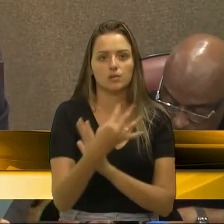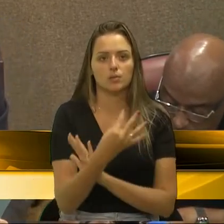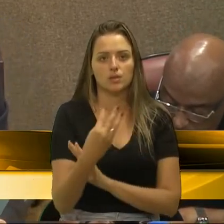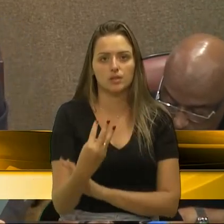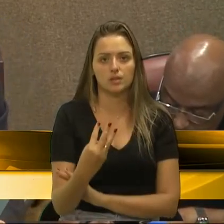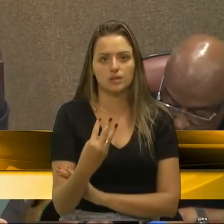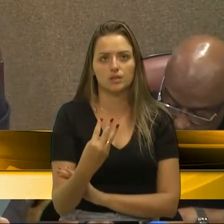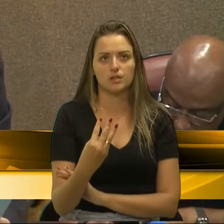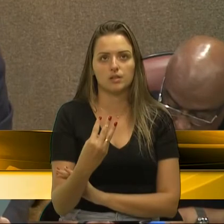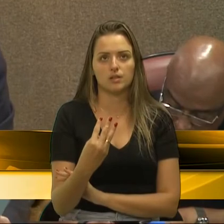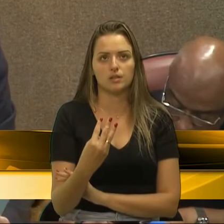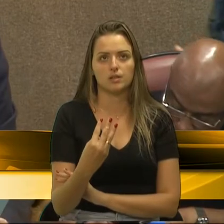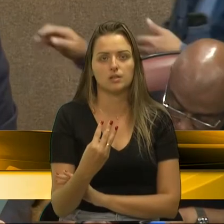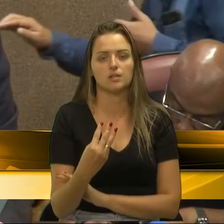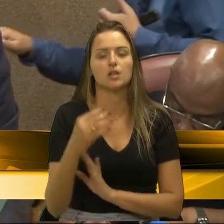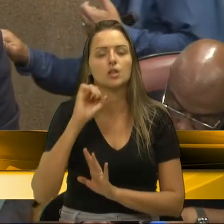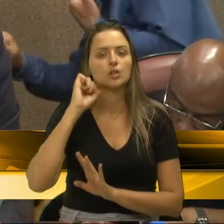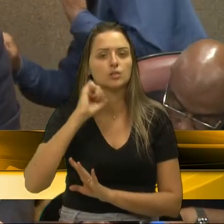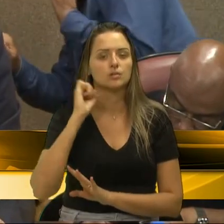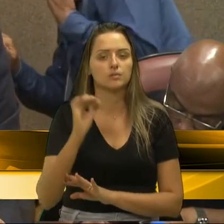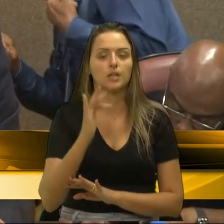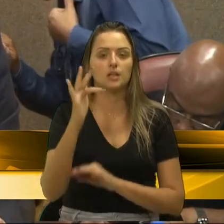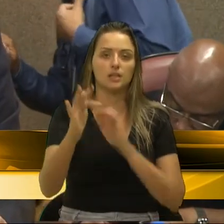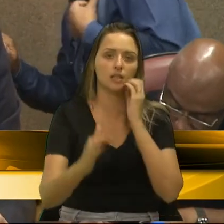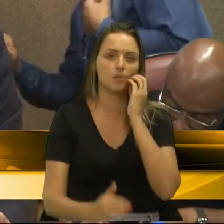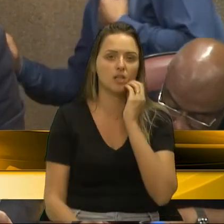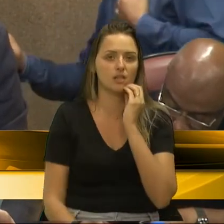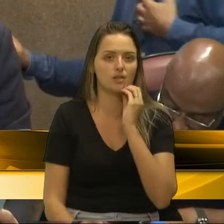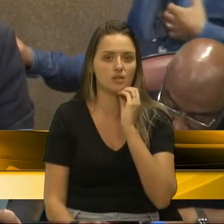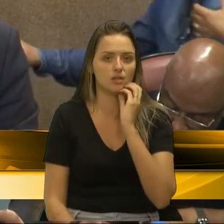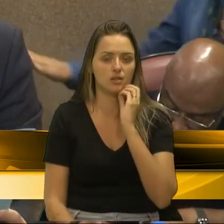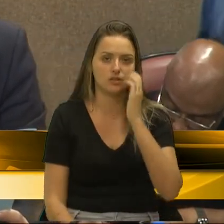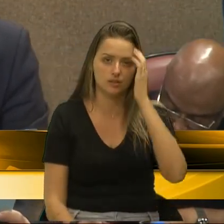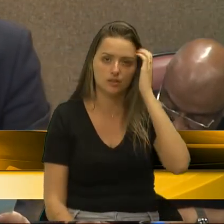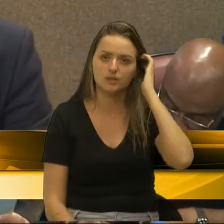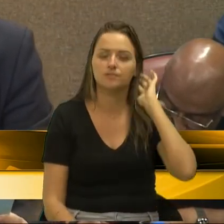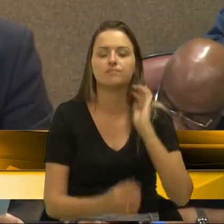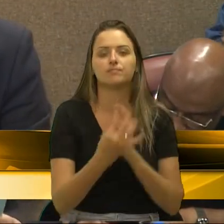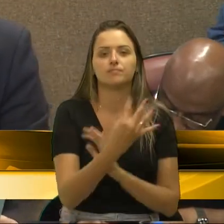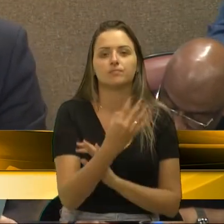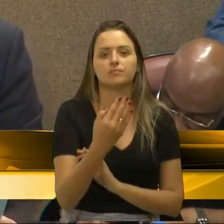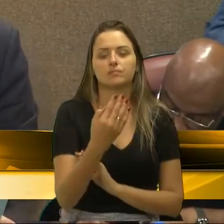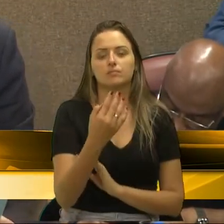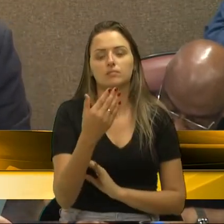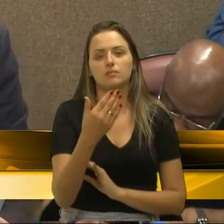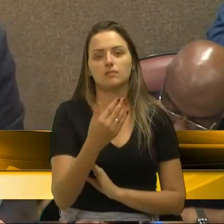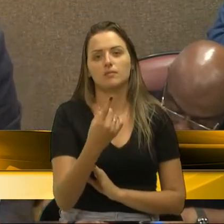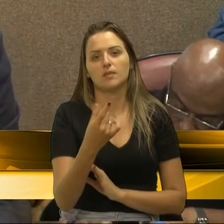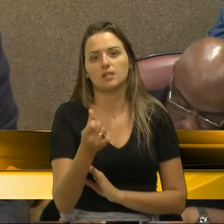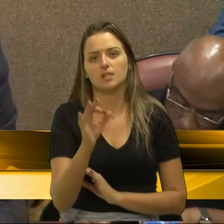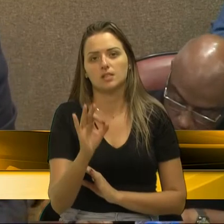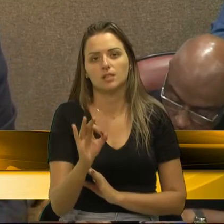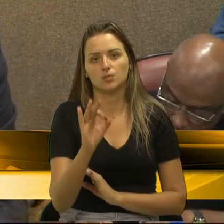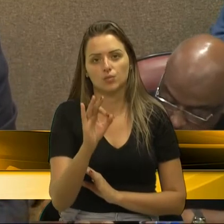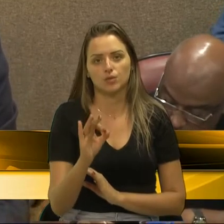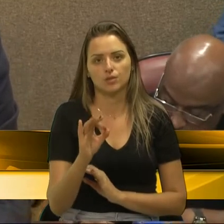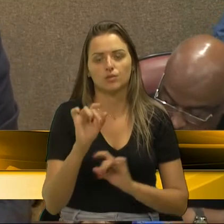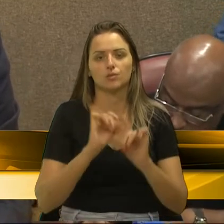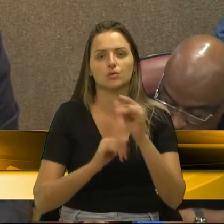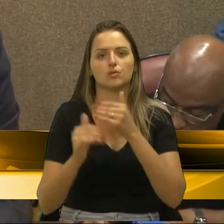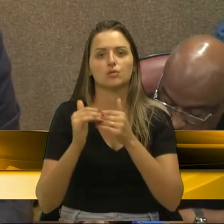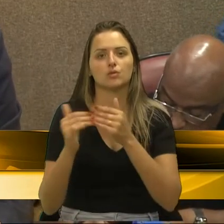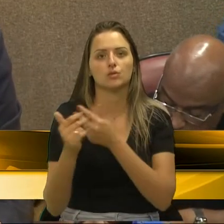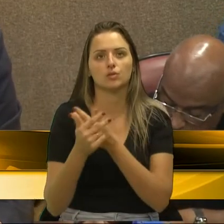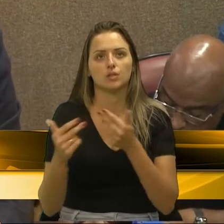43, de 2001, do Senado Federal, estando este limite estipulado em 16% da receita corrente líquida